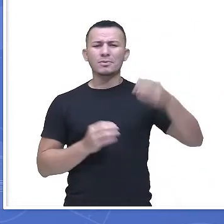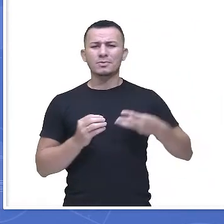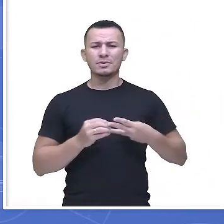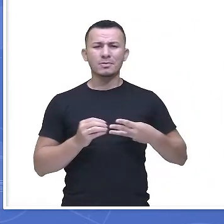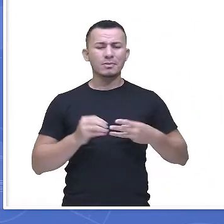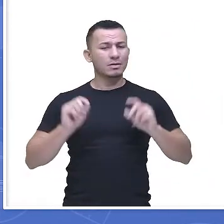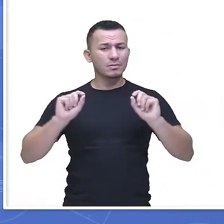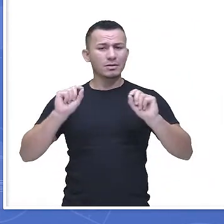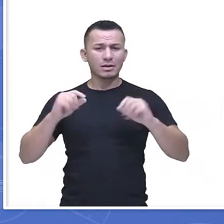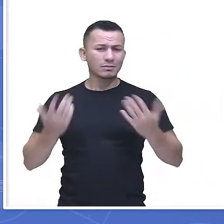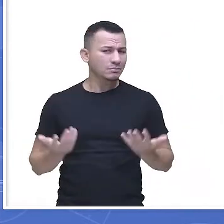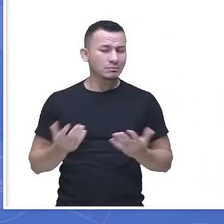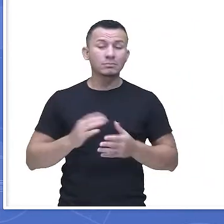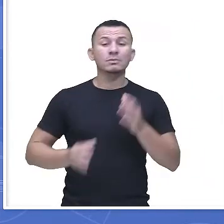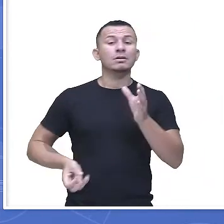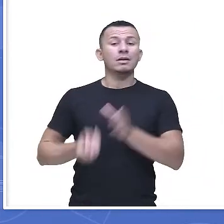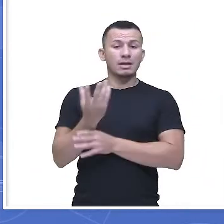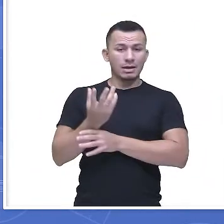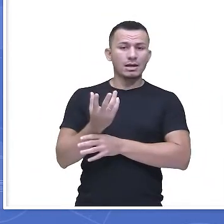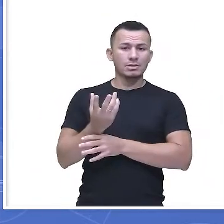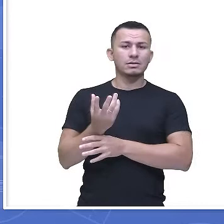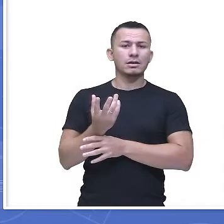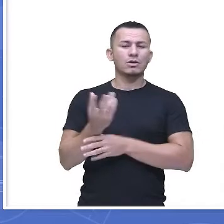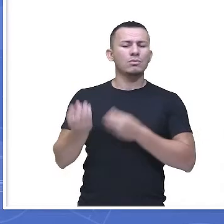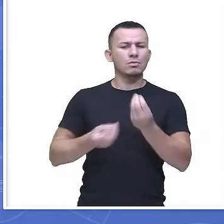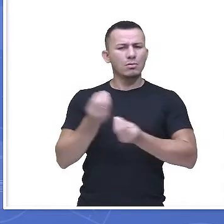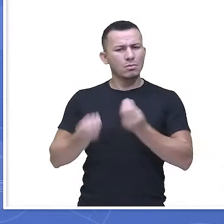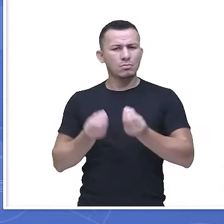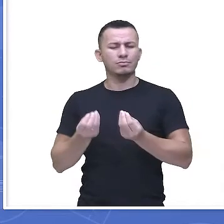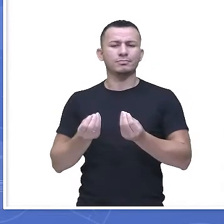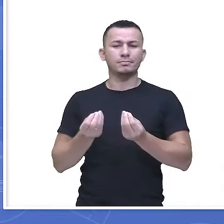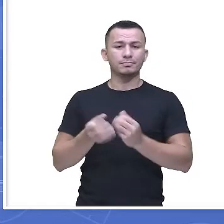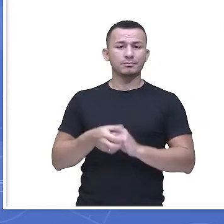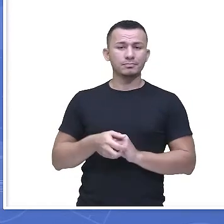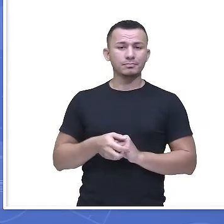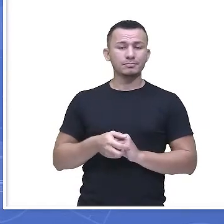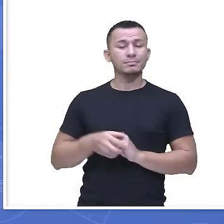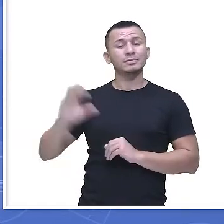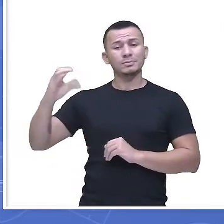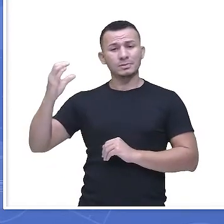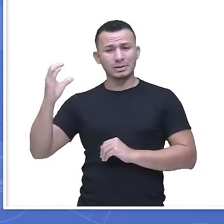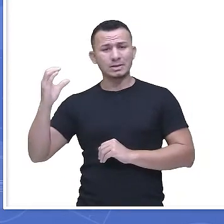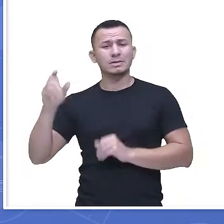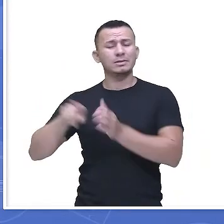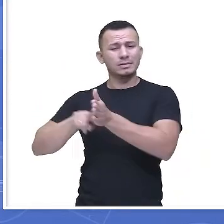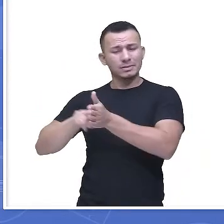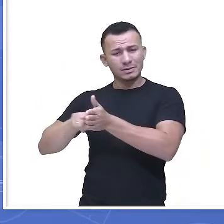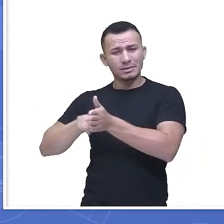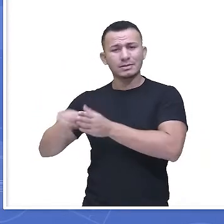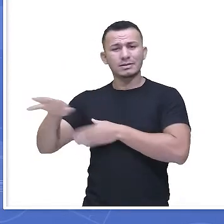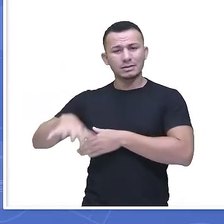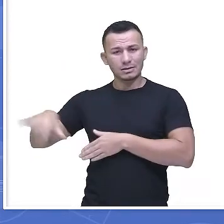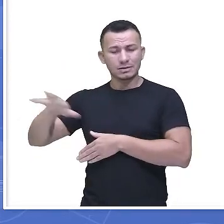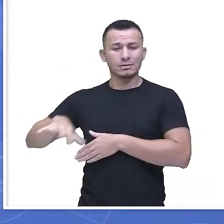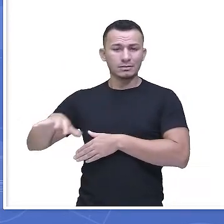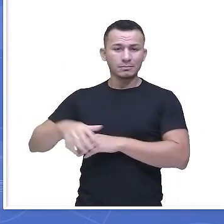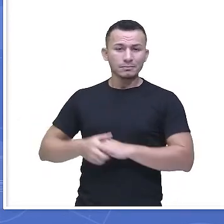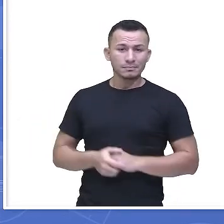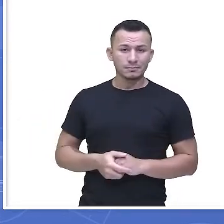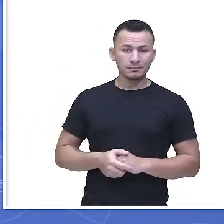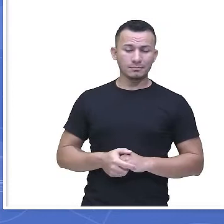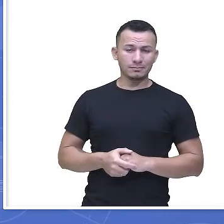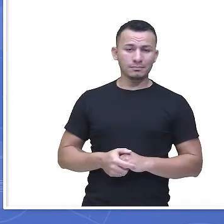que a construção, os pontos de cientistas pesquisadores. Reparem só,